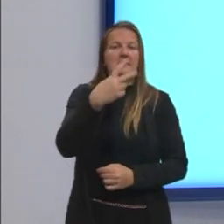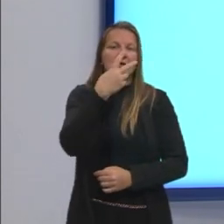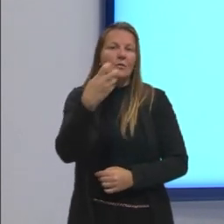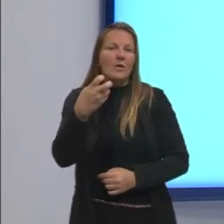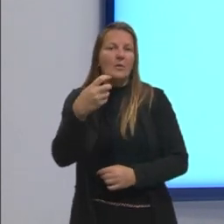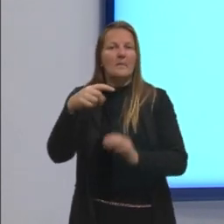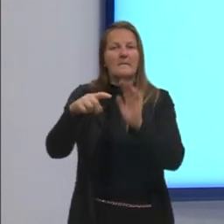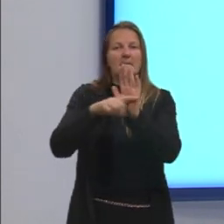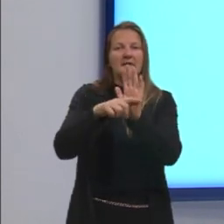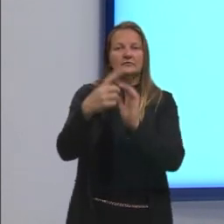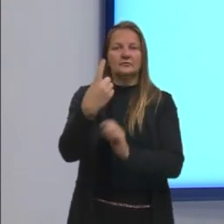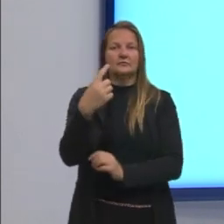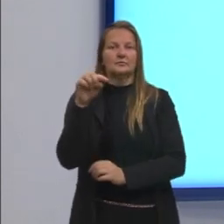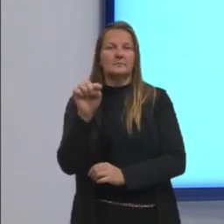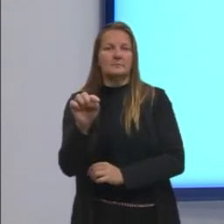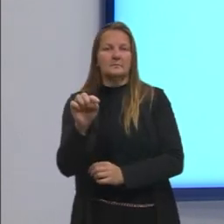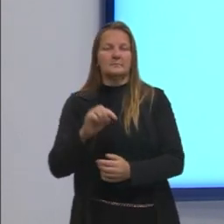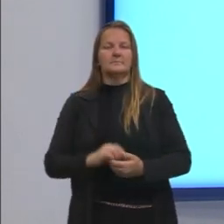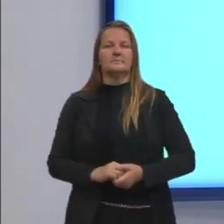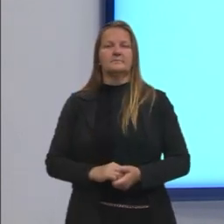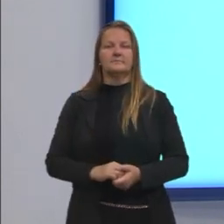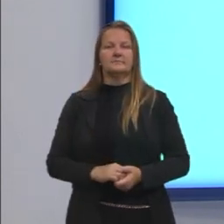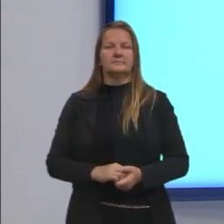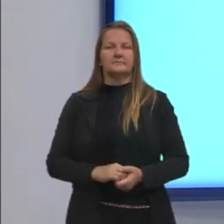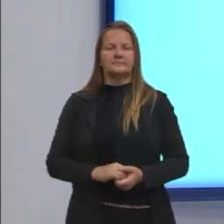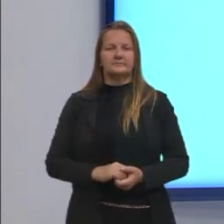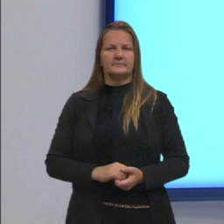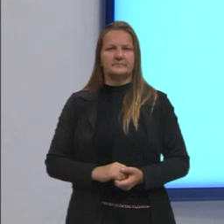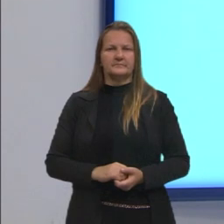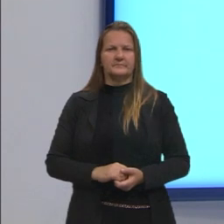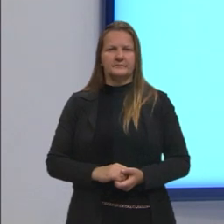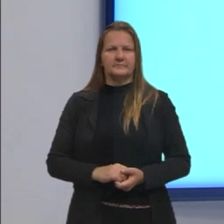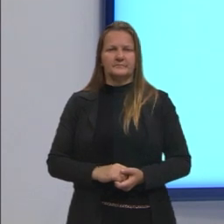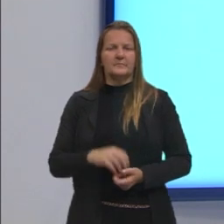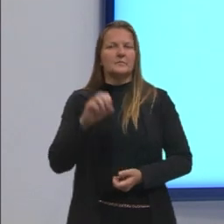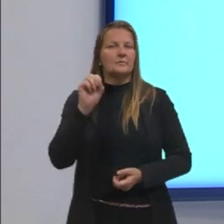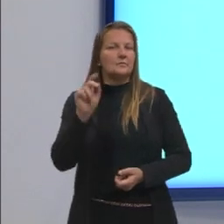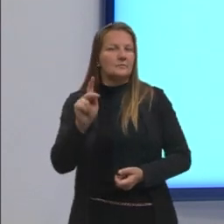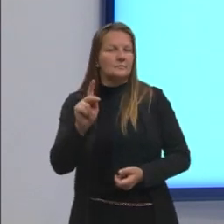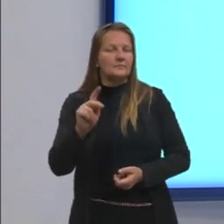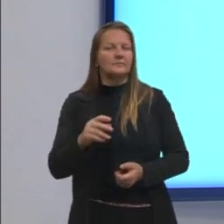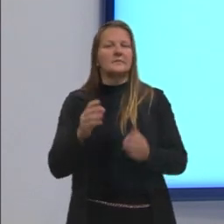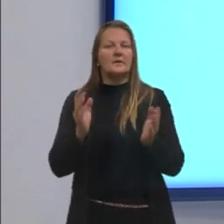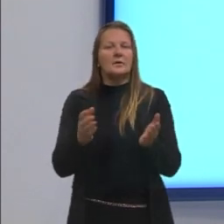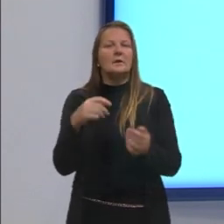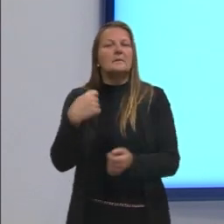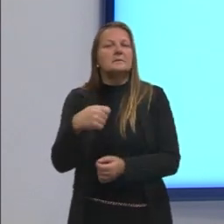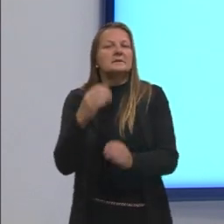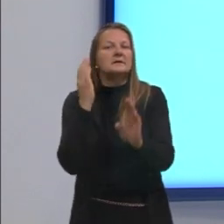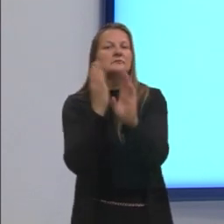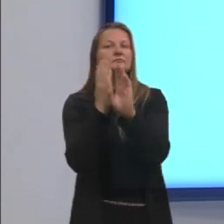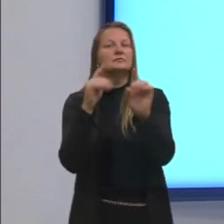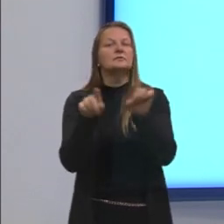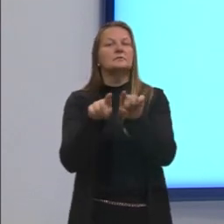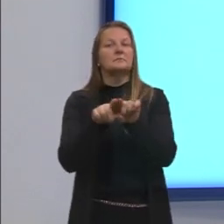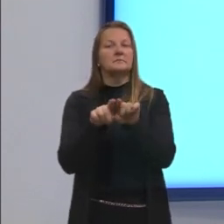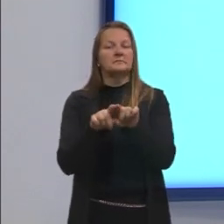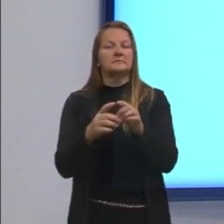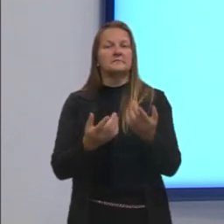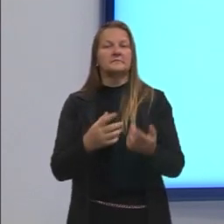exatamente o ponto que passou pelo eixo vertical Ok o que que eu preciso descobrir ainda